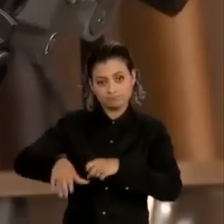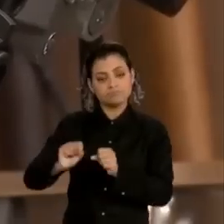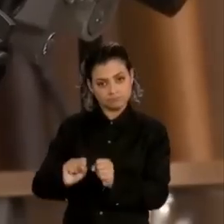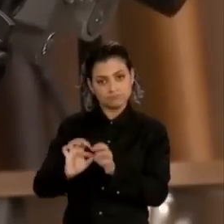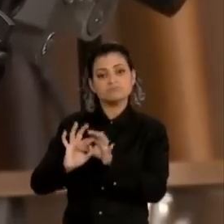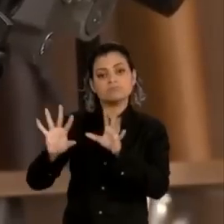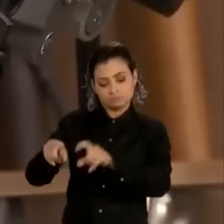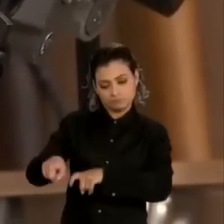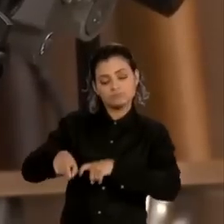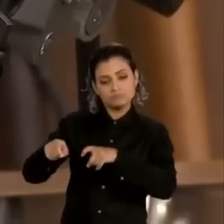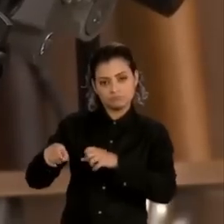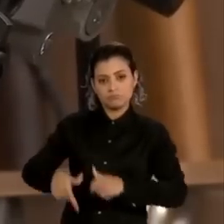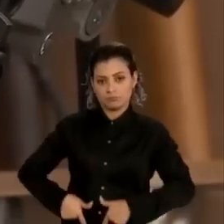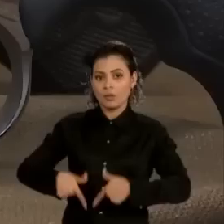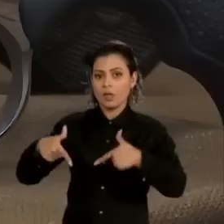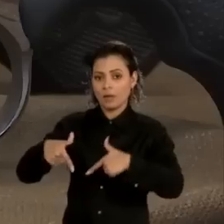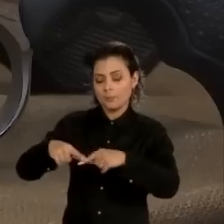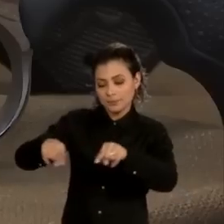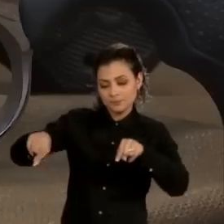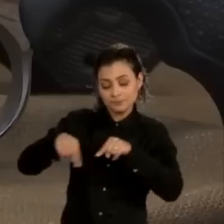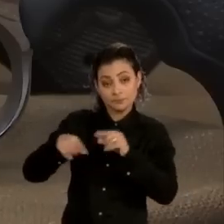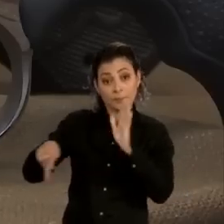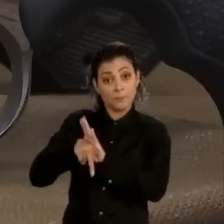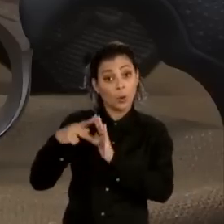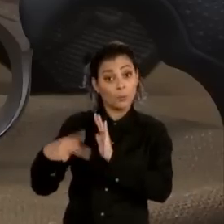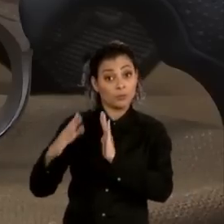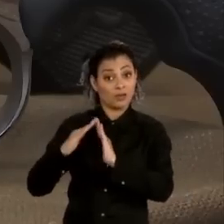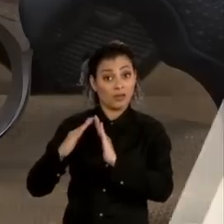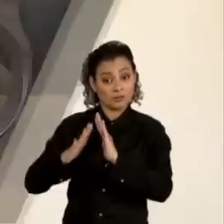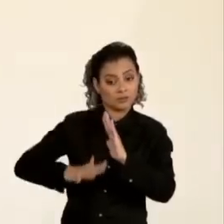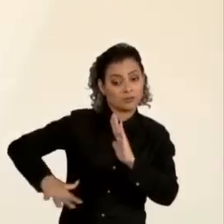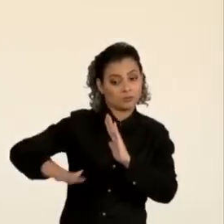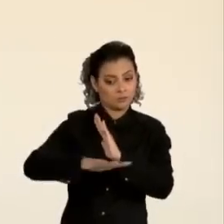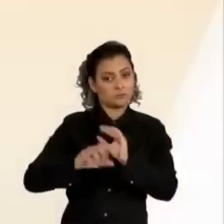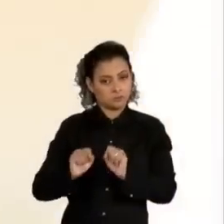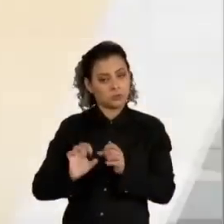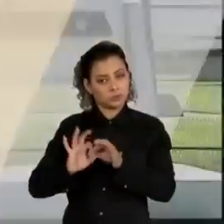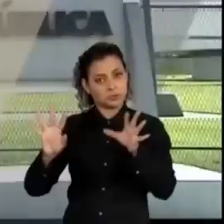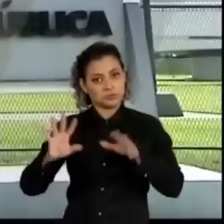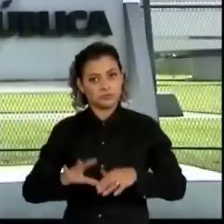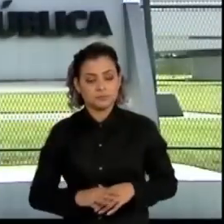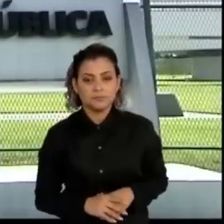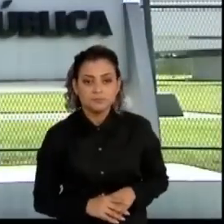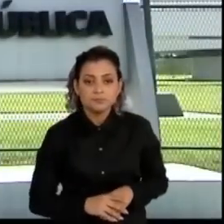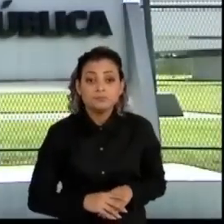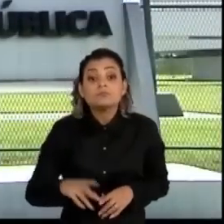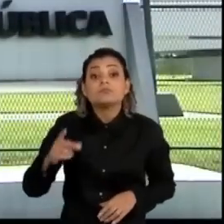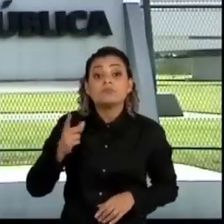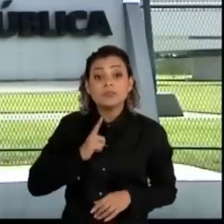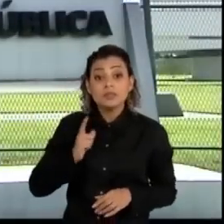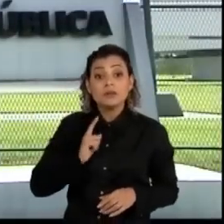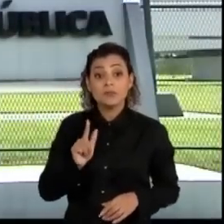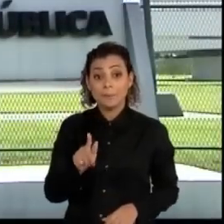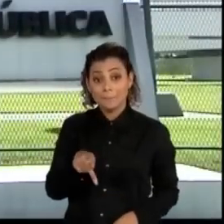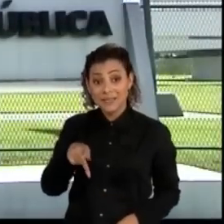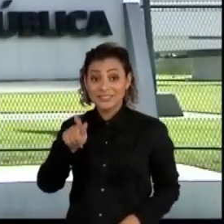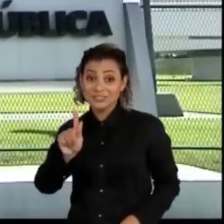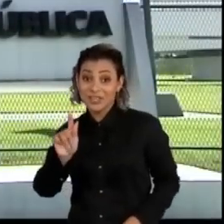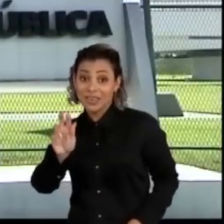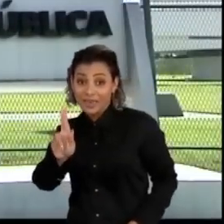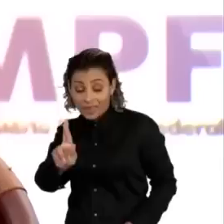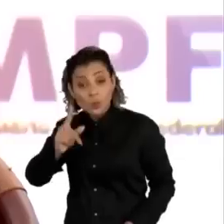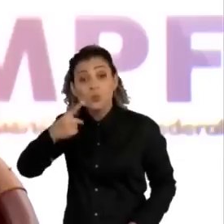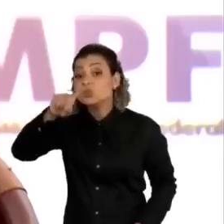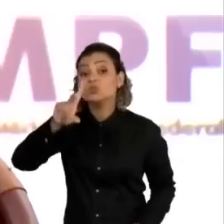moradores rurais podem andar armados em toda a extensão do imóvel. No último dia, à frente da Procuradoria-Geral